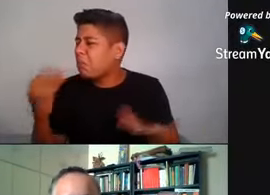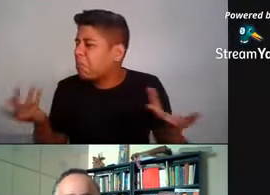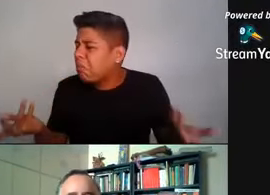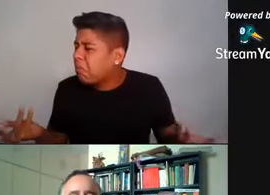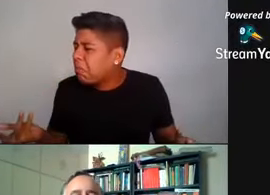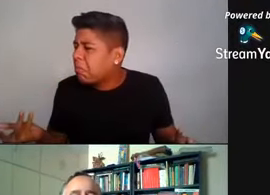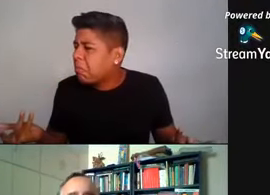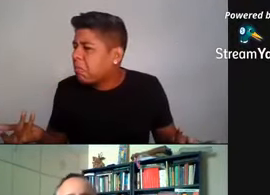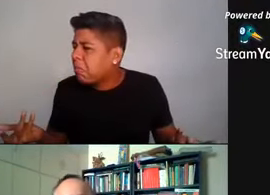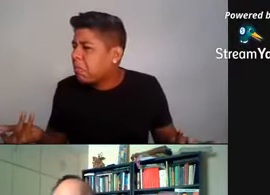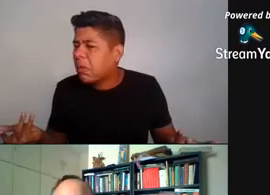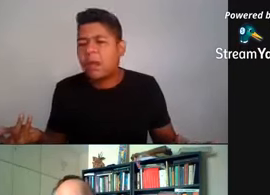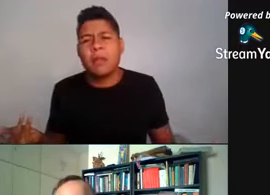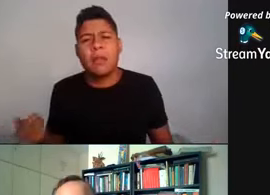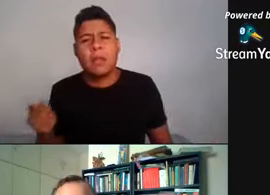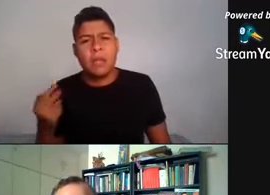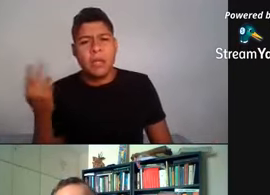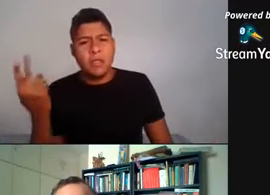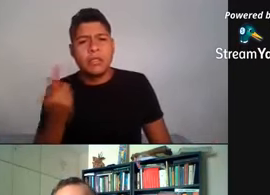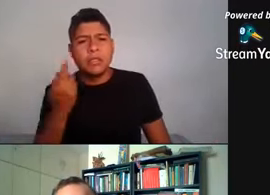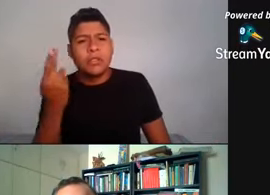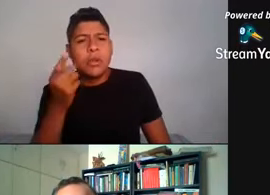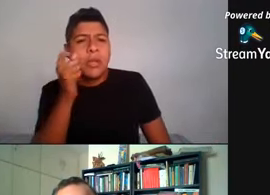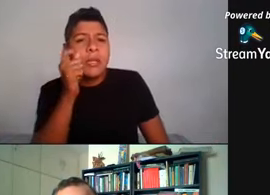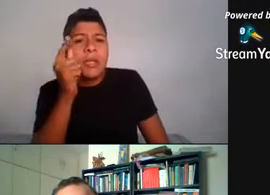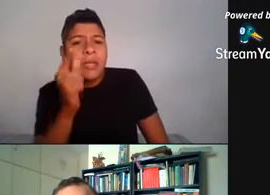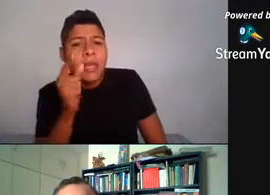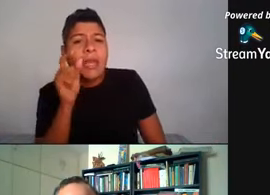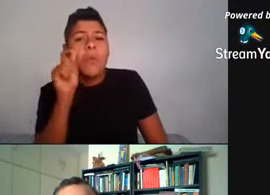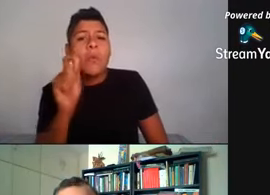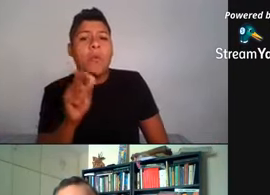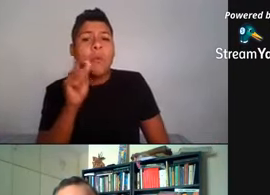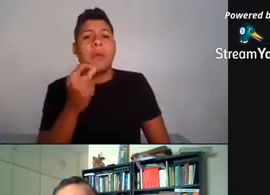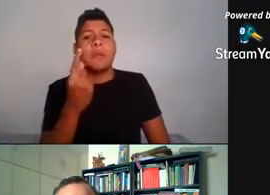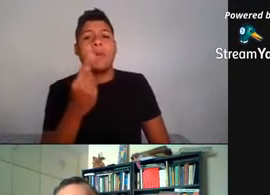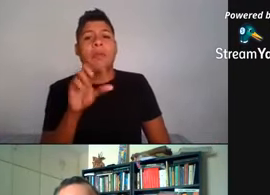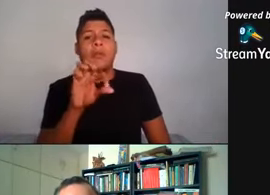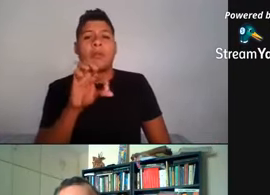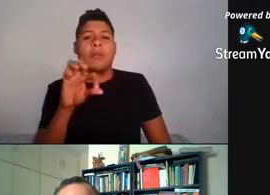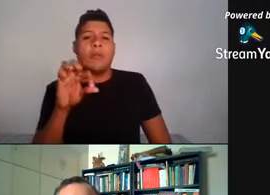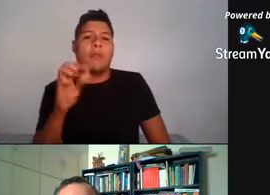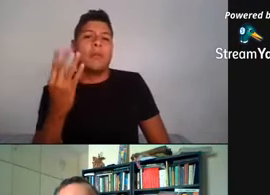isso eu contei essa história só para você ter uma ideia do que era em 94.